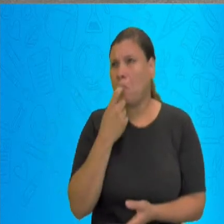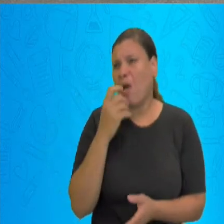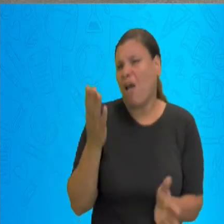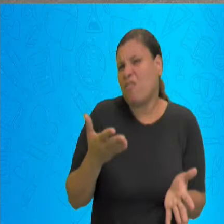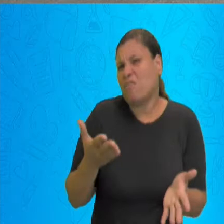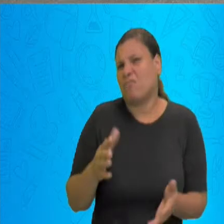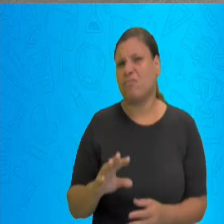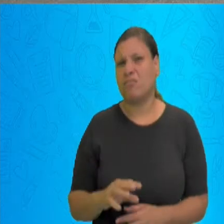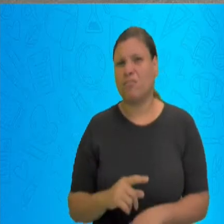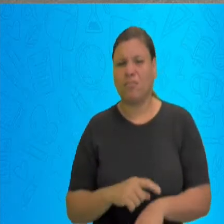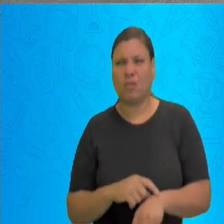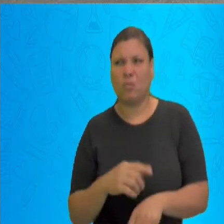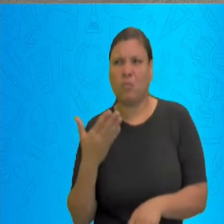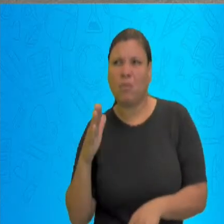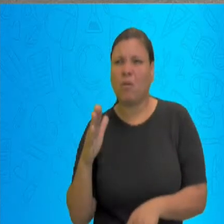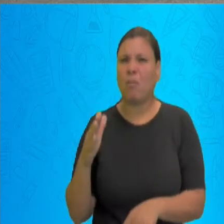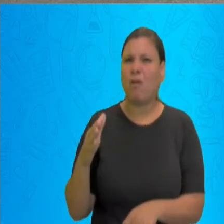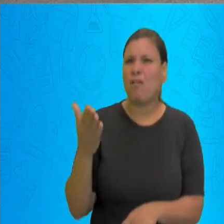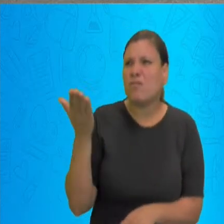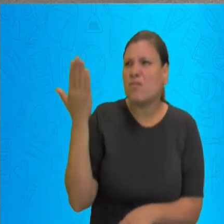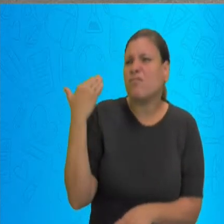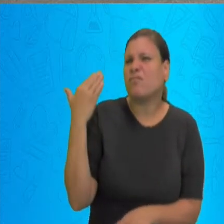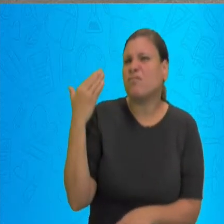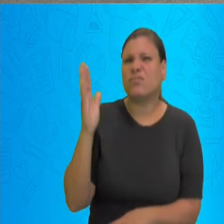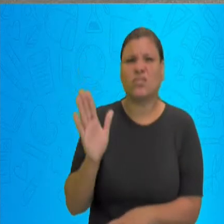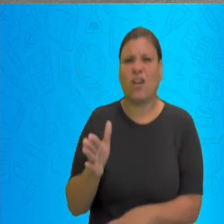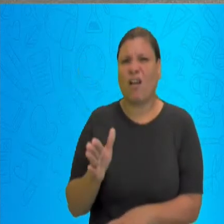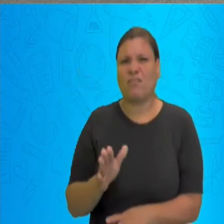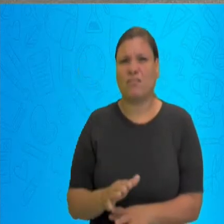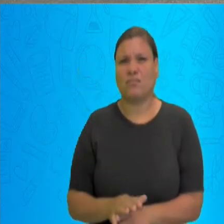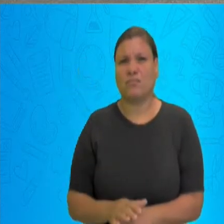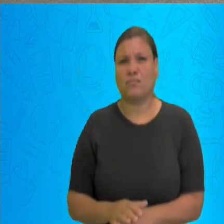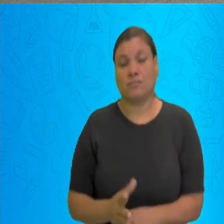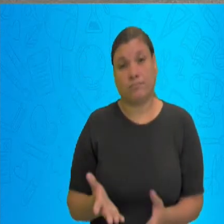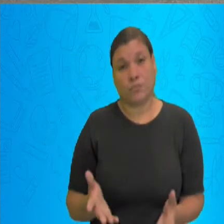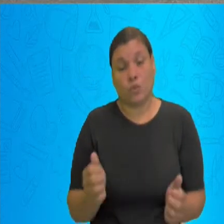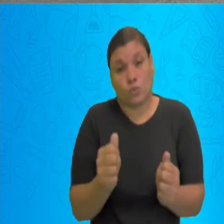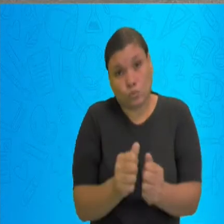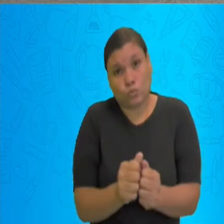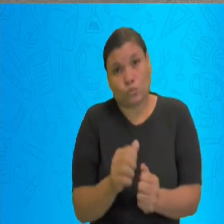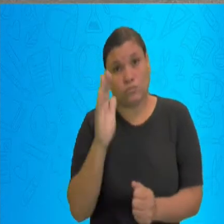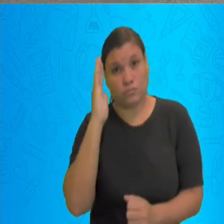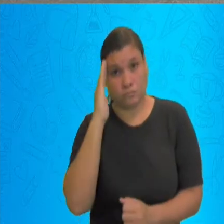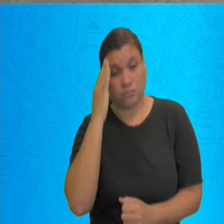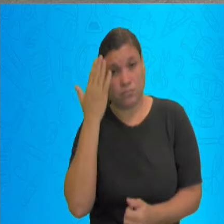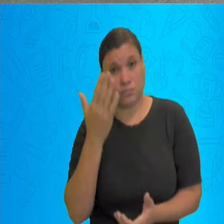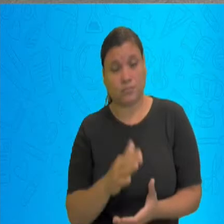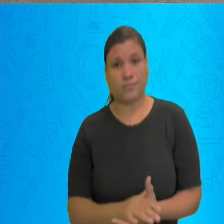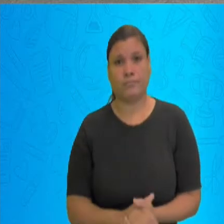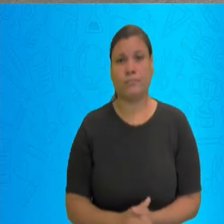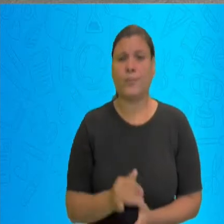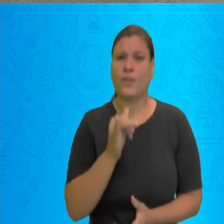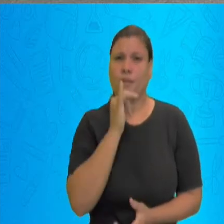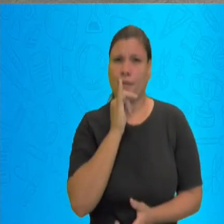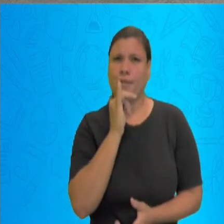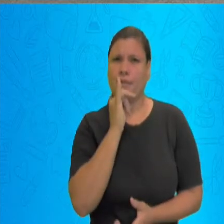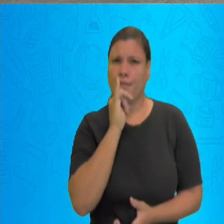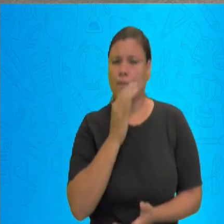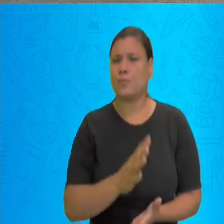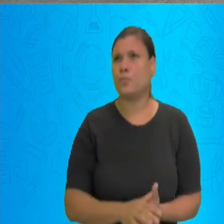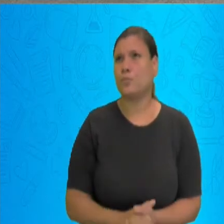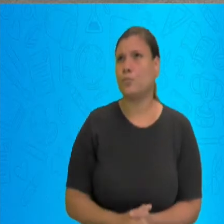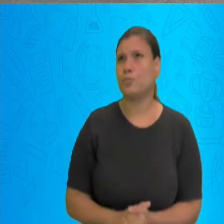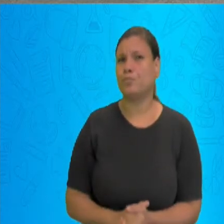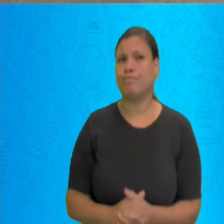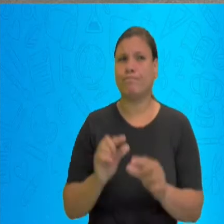Por exemplo, um exemplo bem claro, eu já reservara